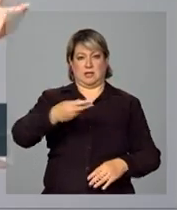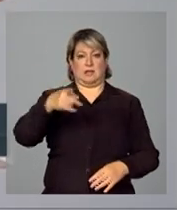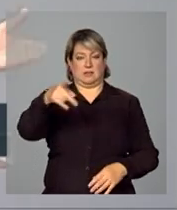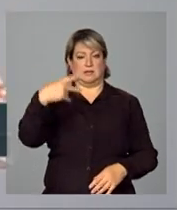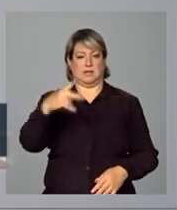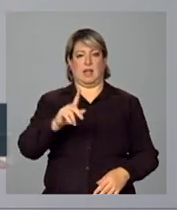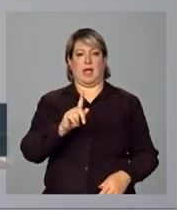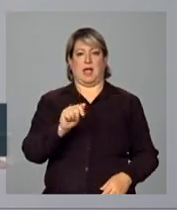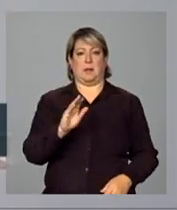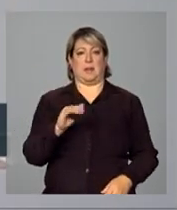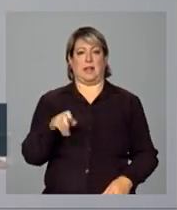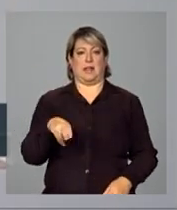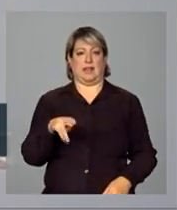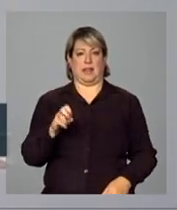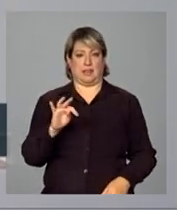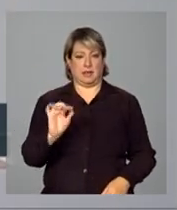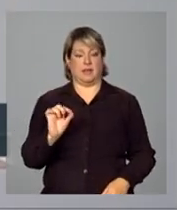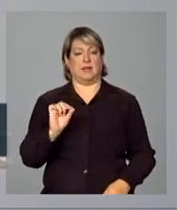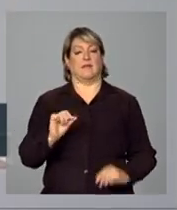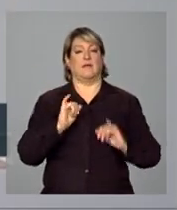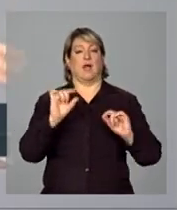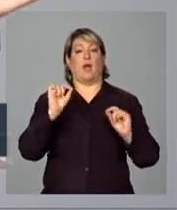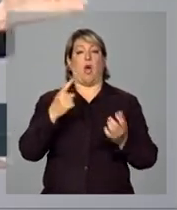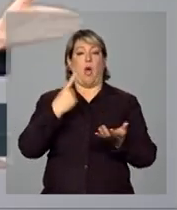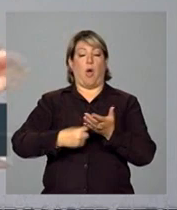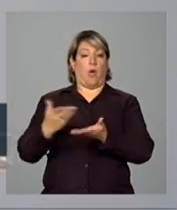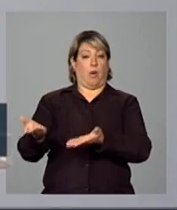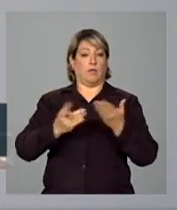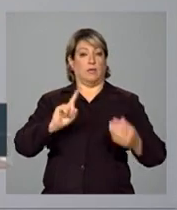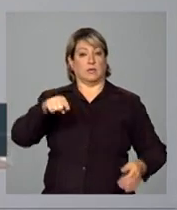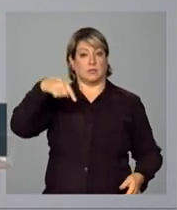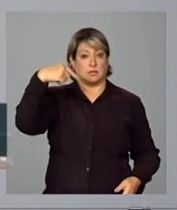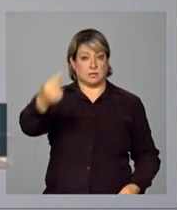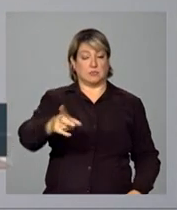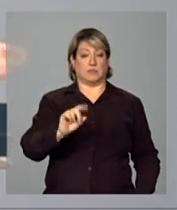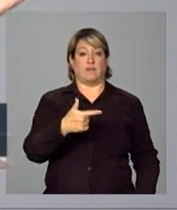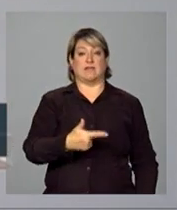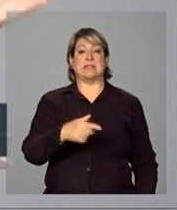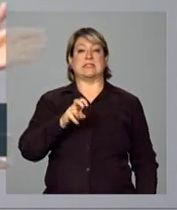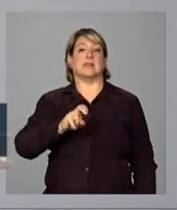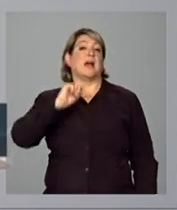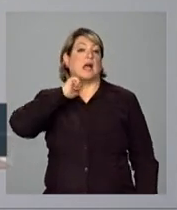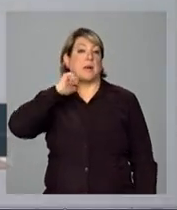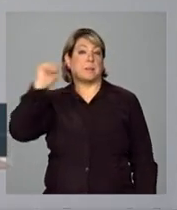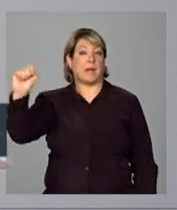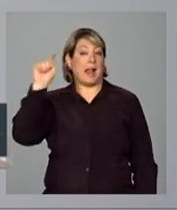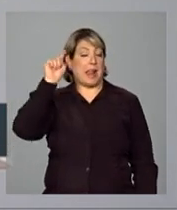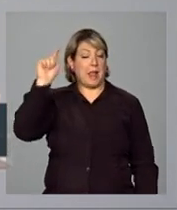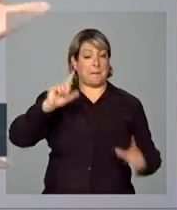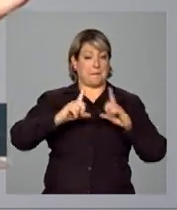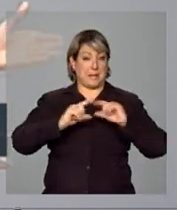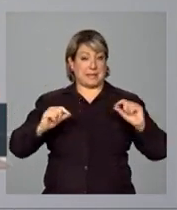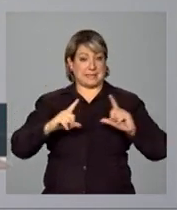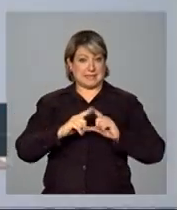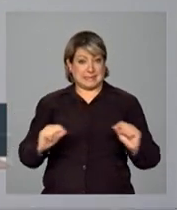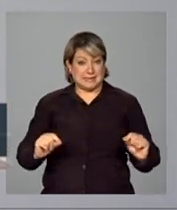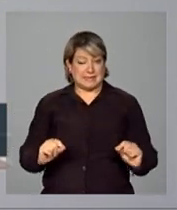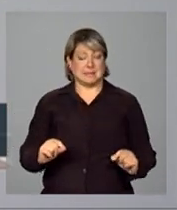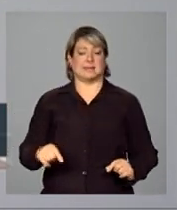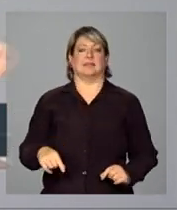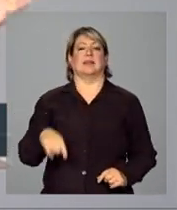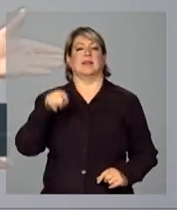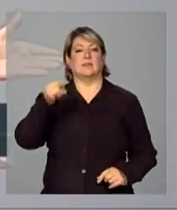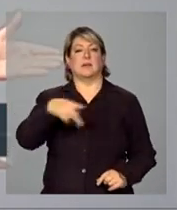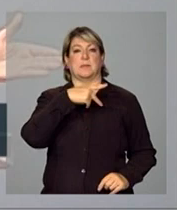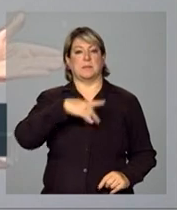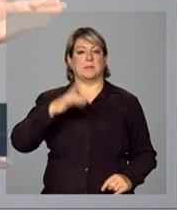é ratificar o convite para que no próximo dia 25 de abril, lá em Brasília, a senhora participe